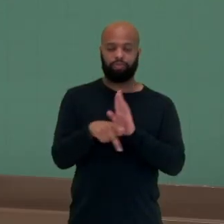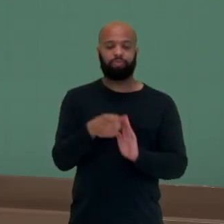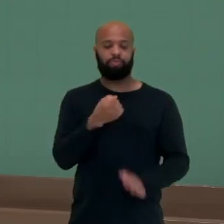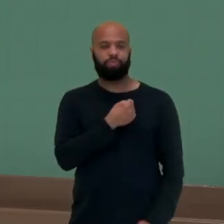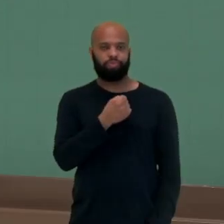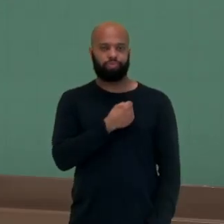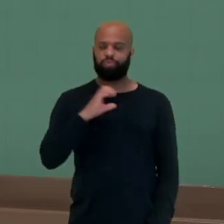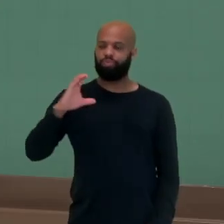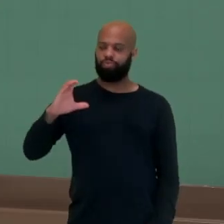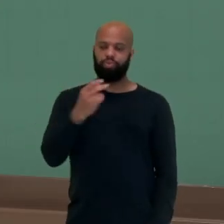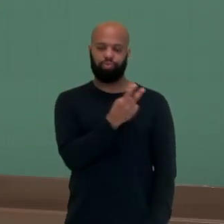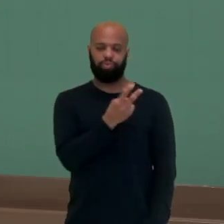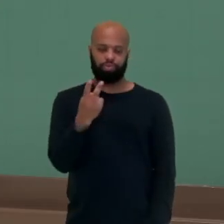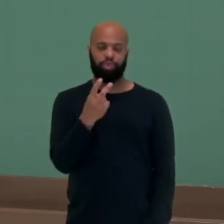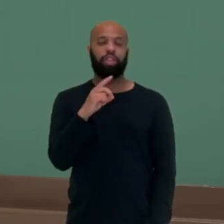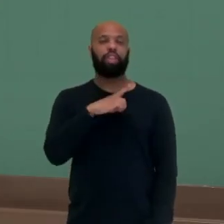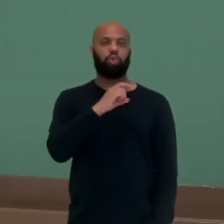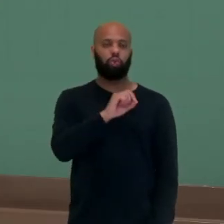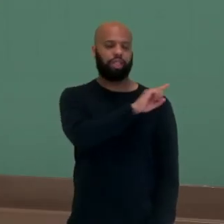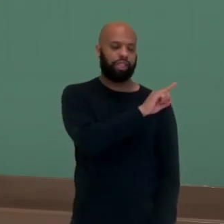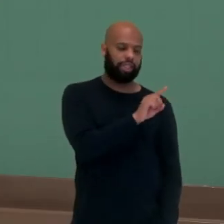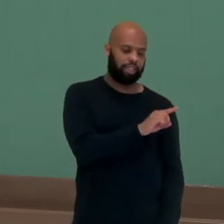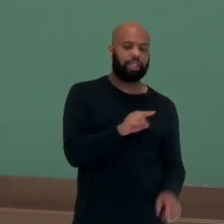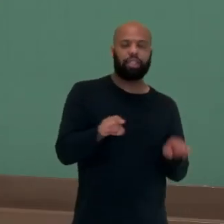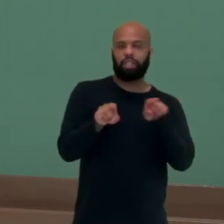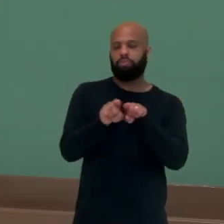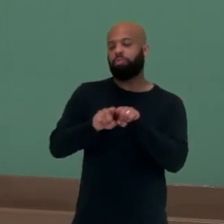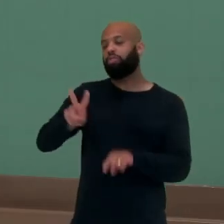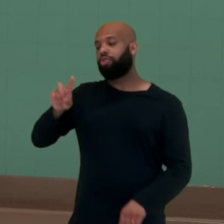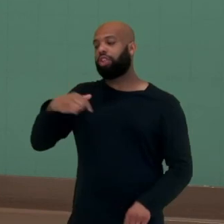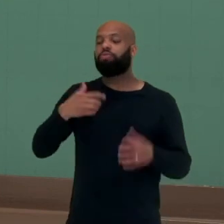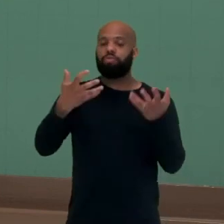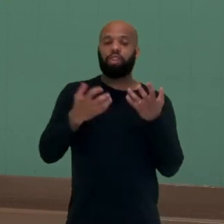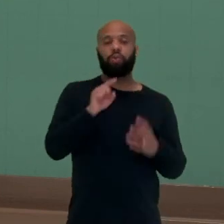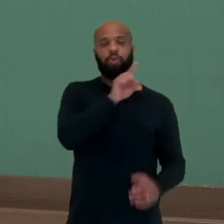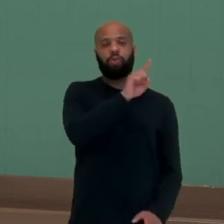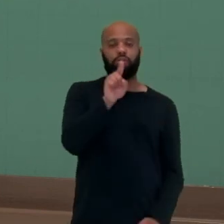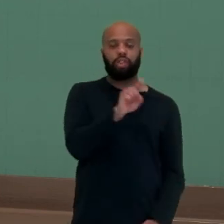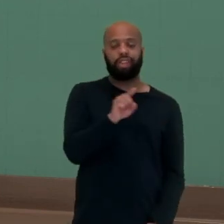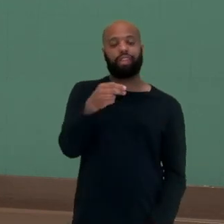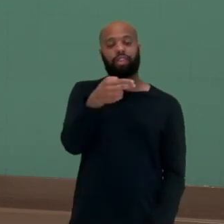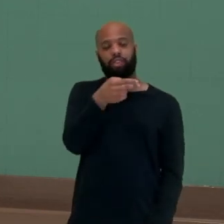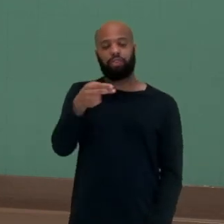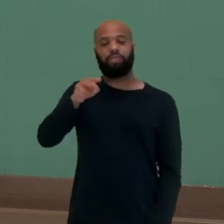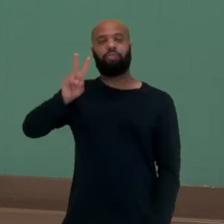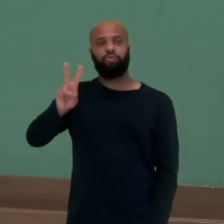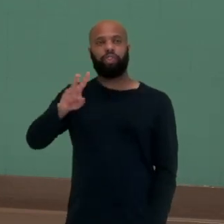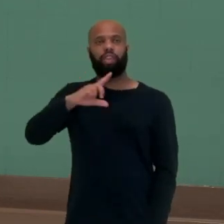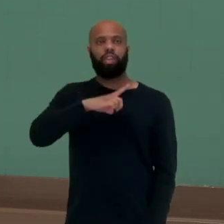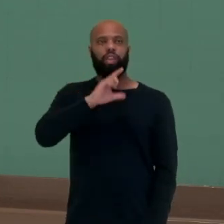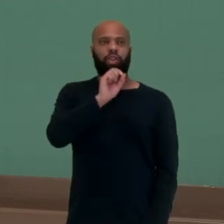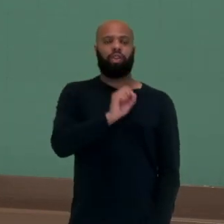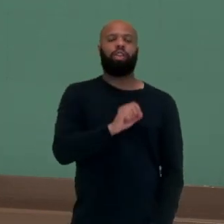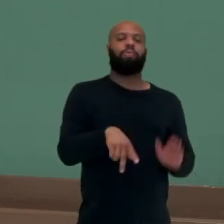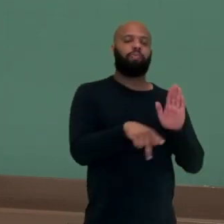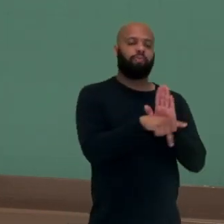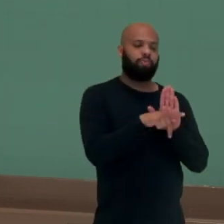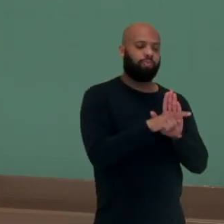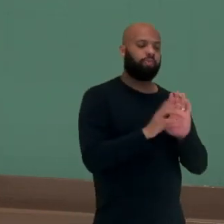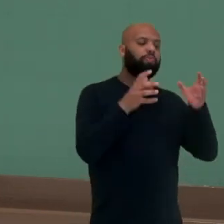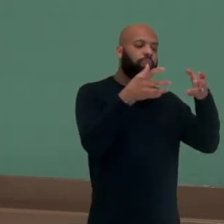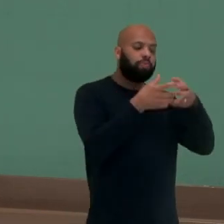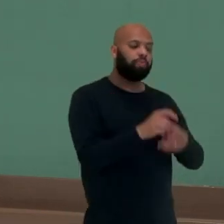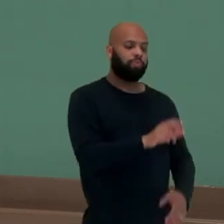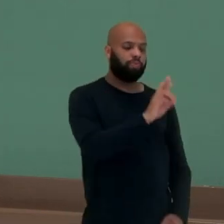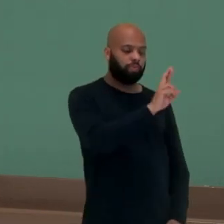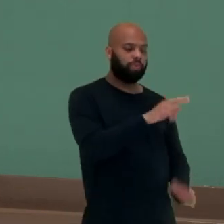então. Eu tenho o z e o v. Eu quero que eles sejam iguais. Ou seja, esta parte real é igual à parte real do